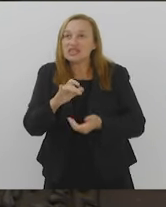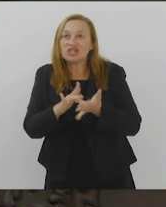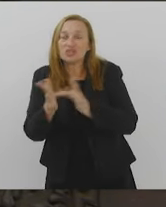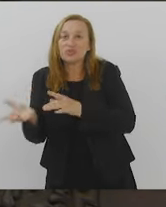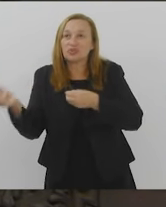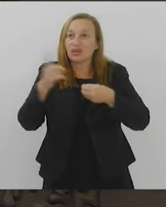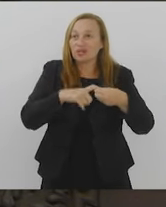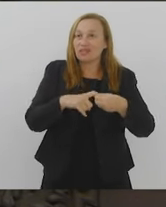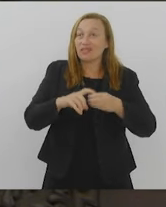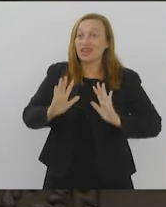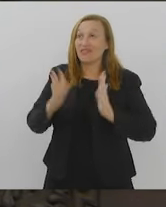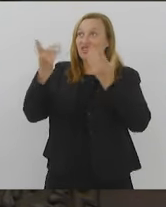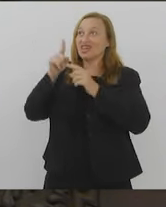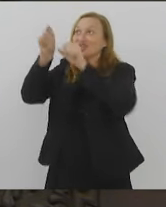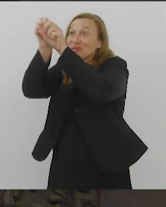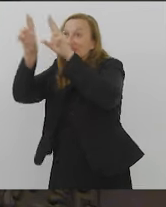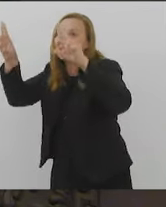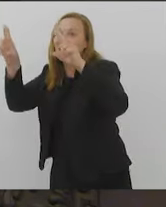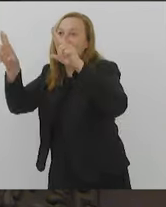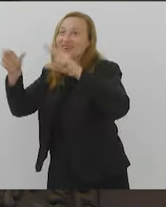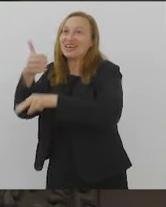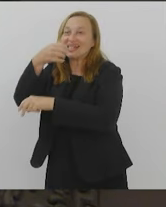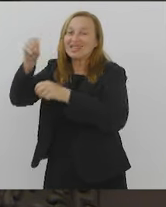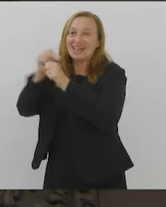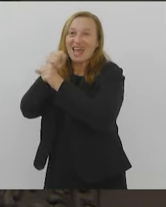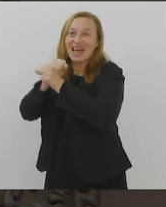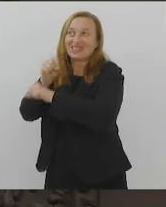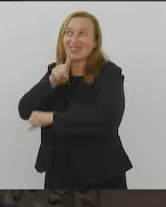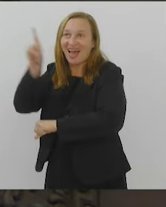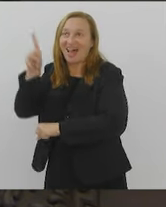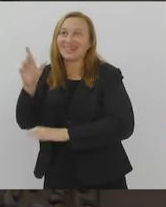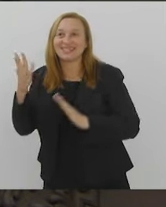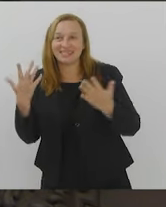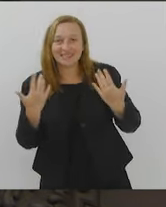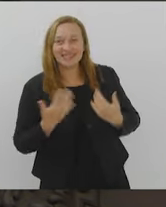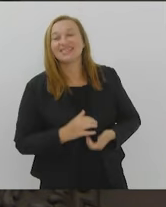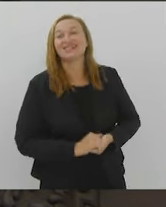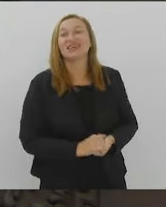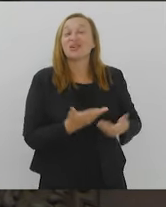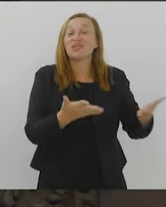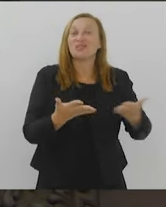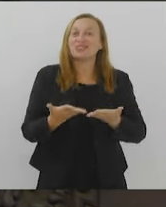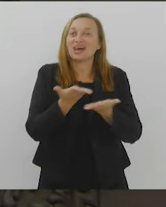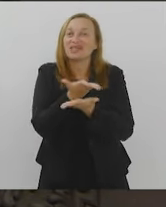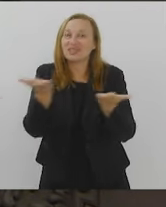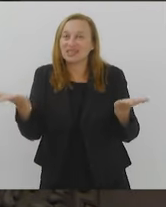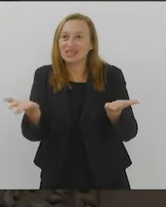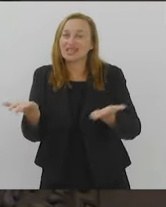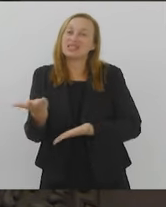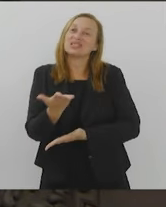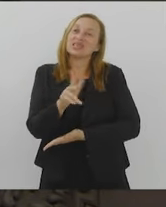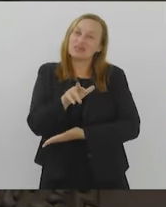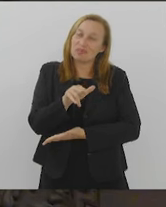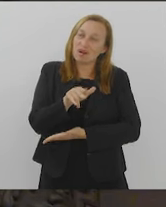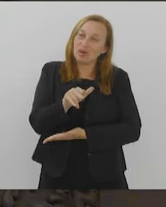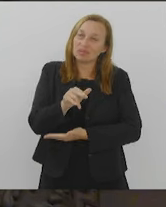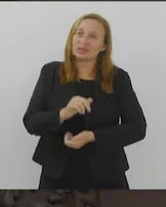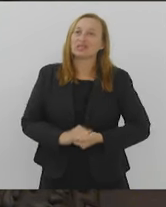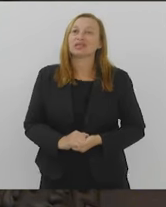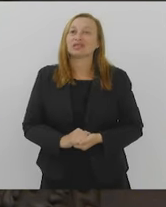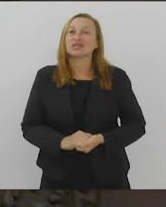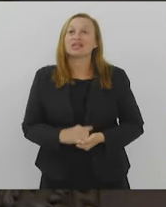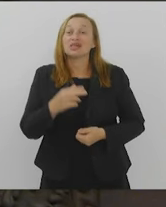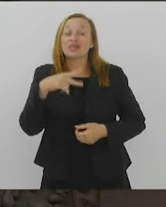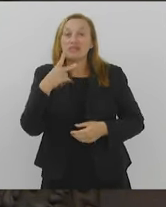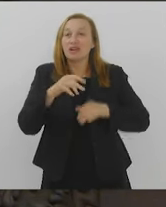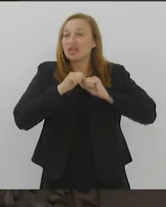vai ter festa no céu, centenário do Rio de Janeiro. Convidar todos os meus irmãos que aqui estão, que falem com as